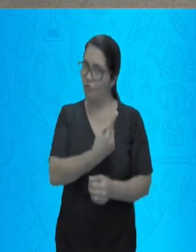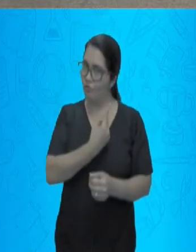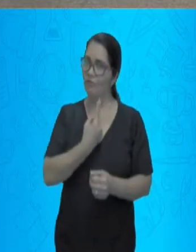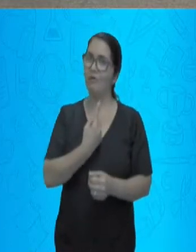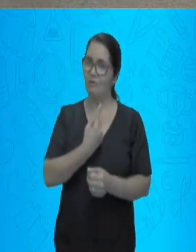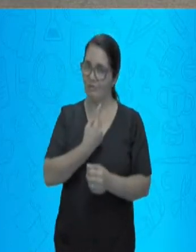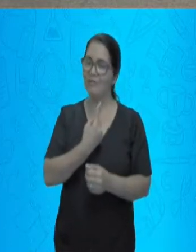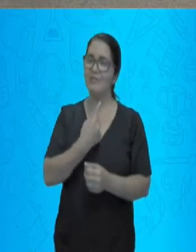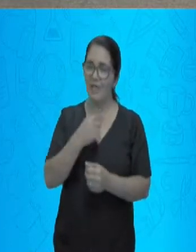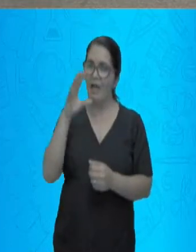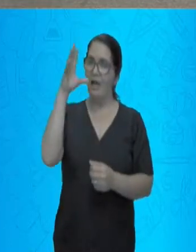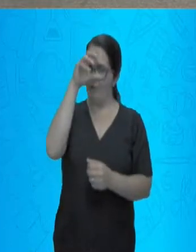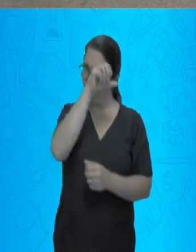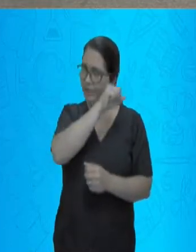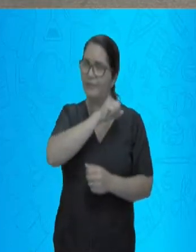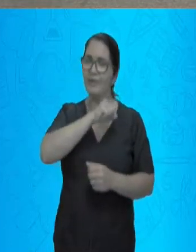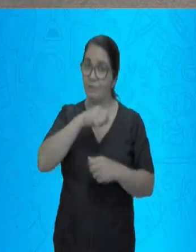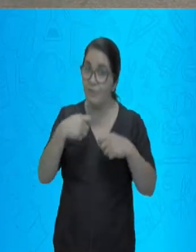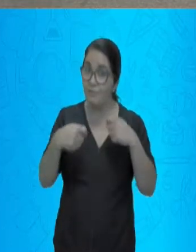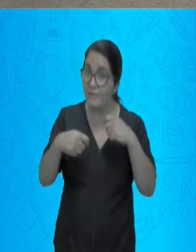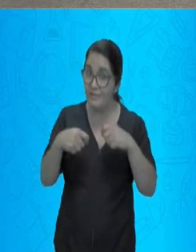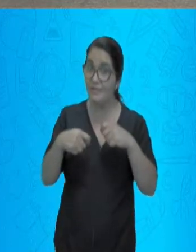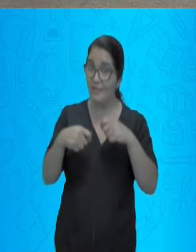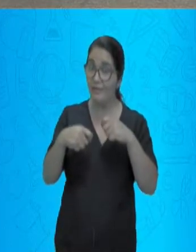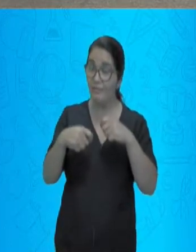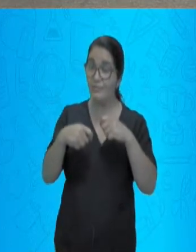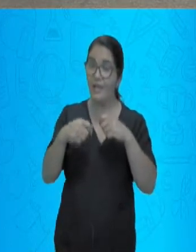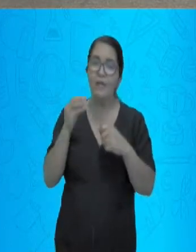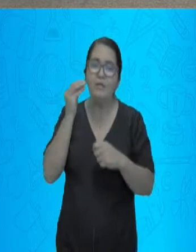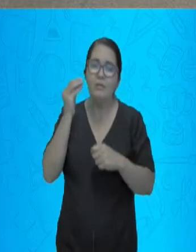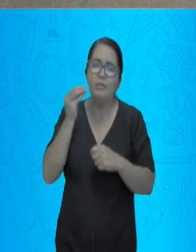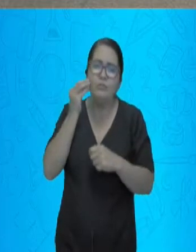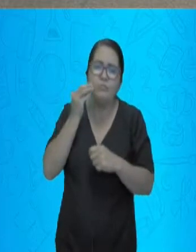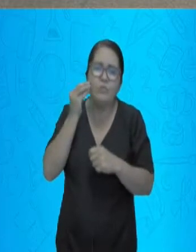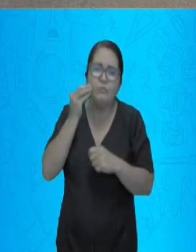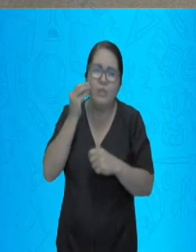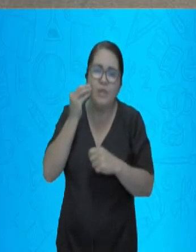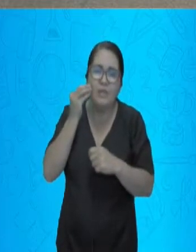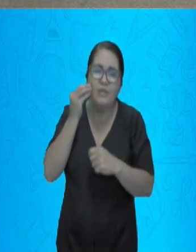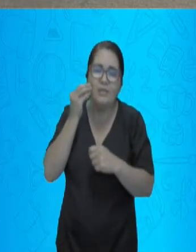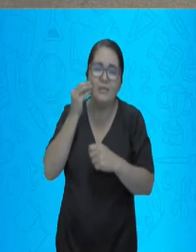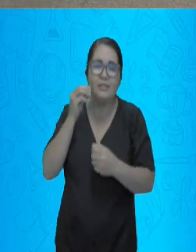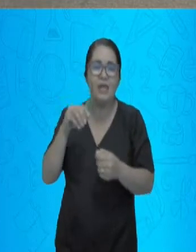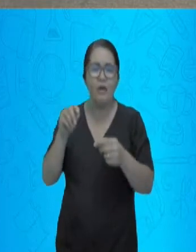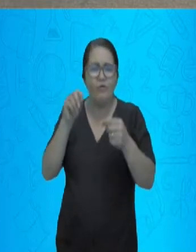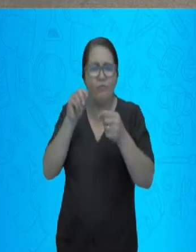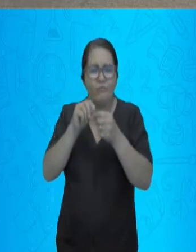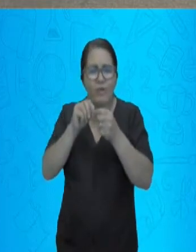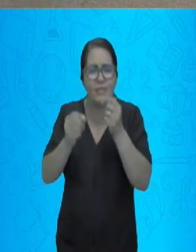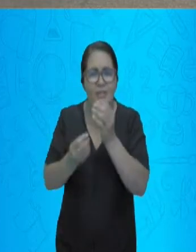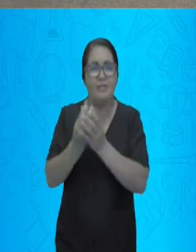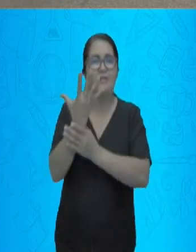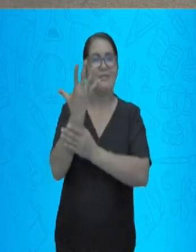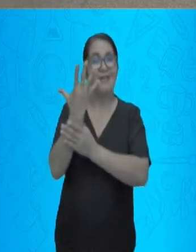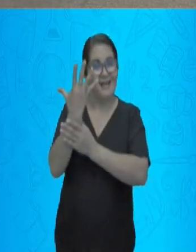desses laboratórios mirabolantes e nem sempre elas vêm em